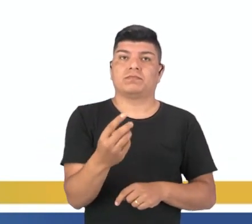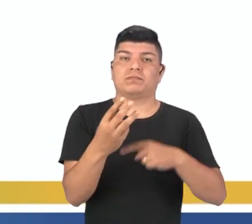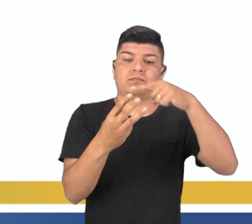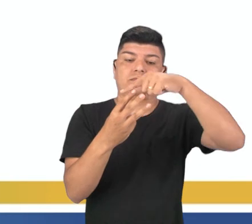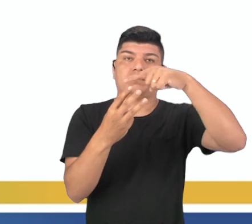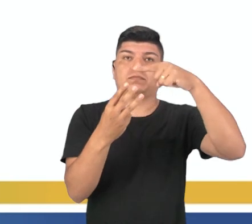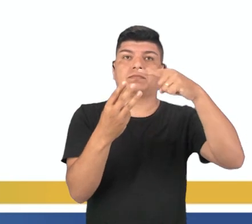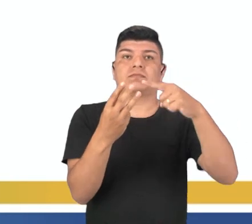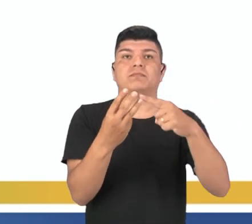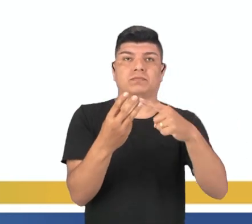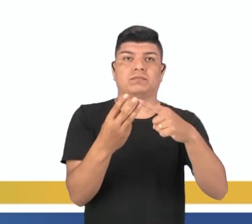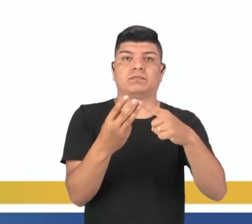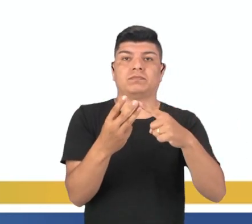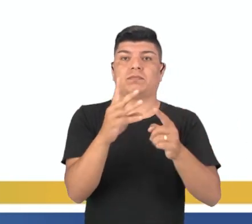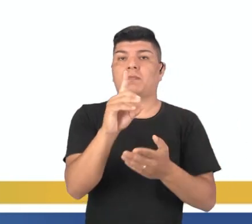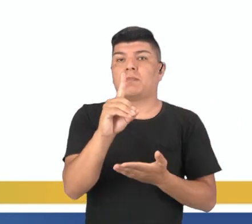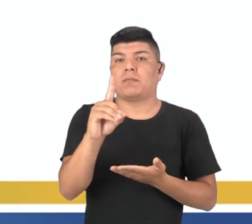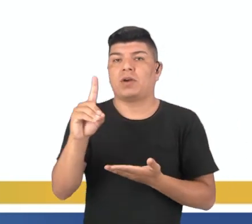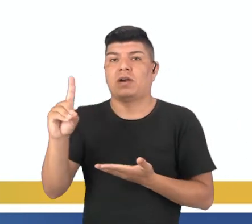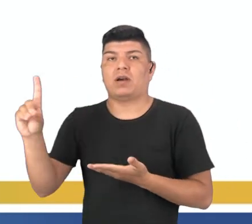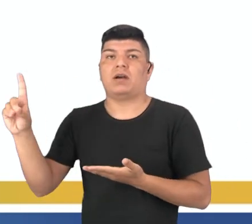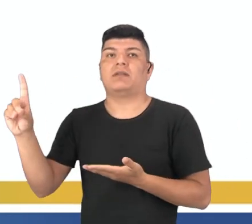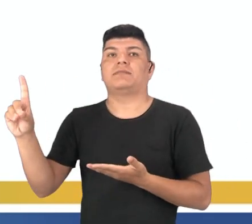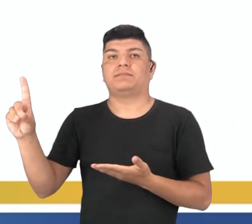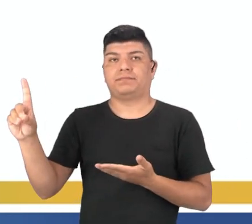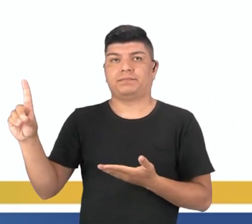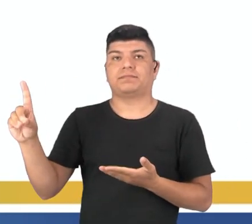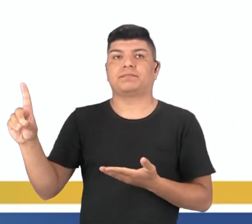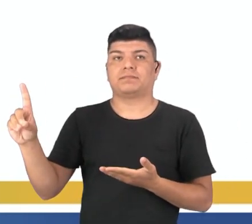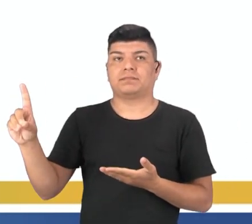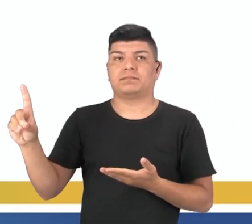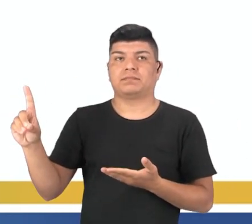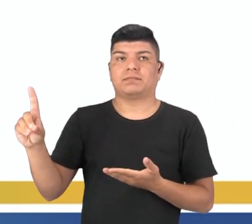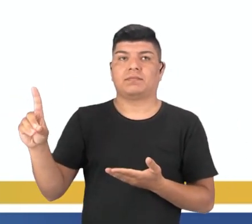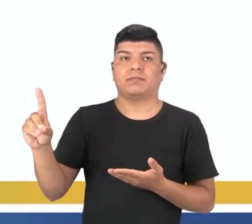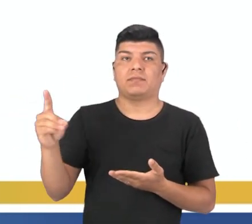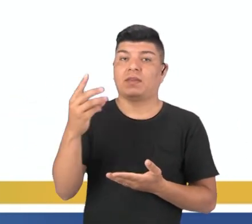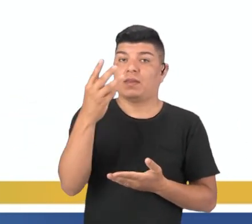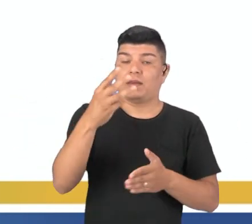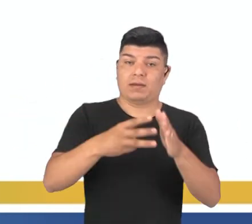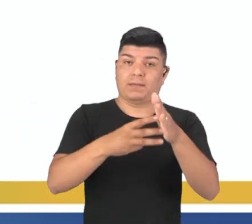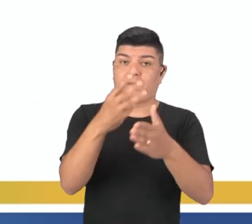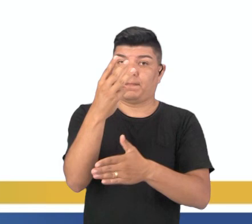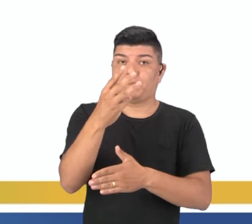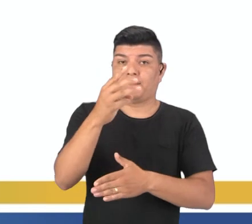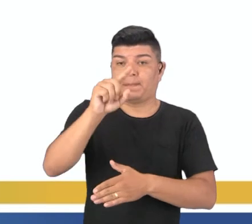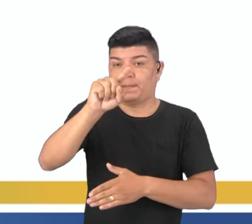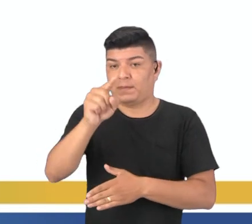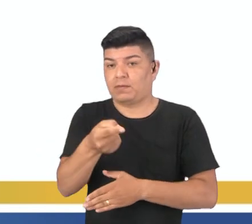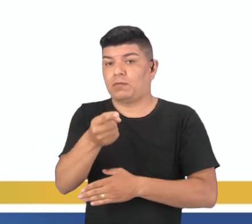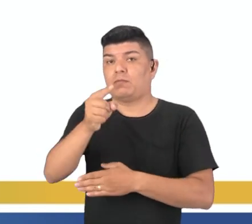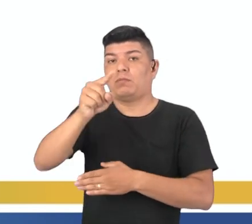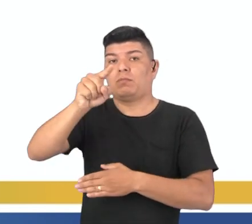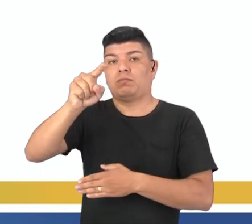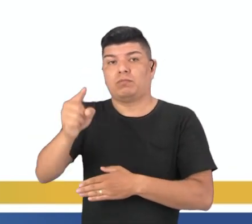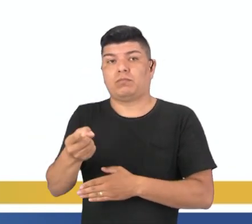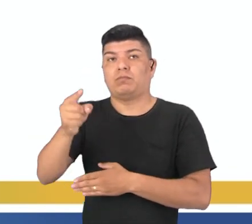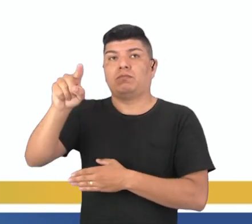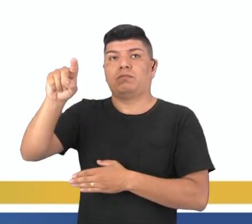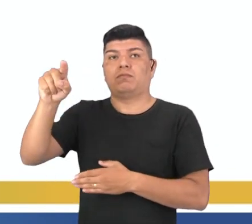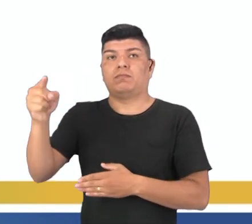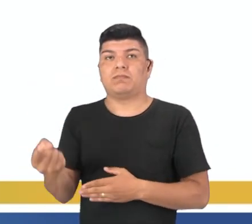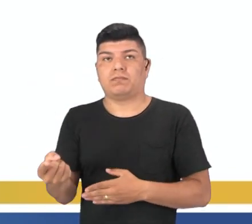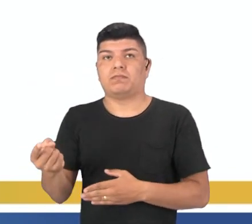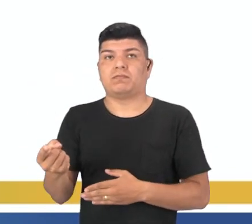3 casas decimais aí para a nossa direita, né? Então, andando aí, deslocando essa vírgula 3 casas decimais para a